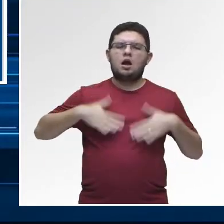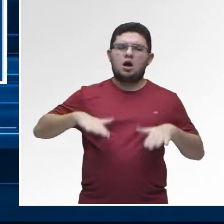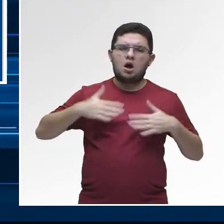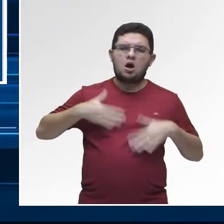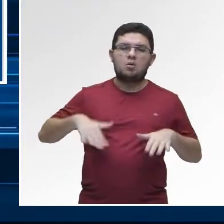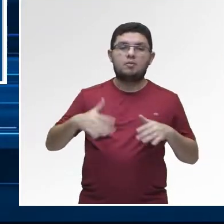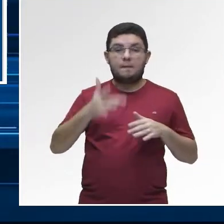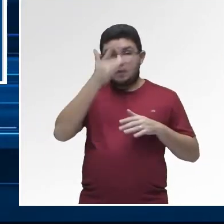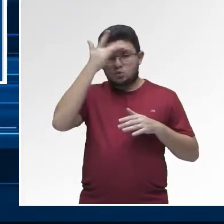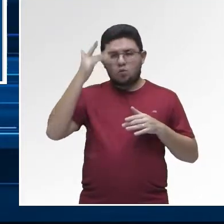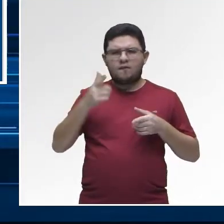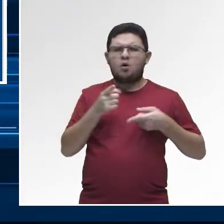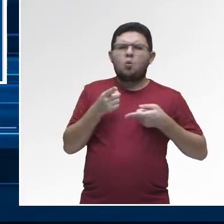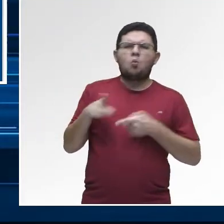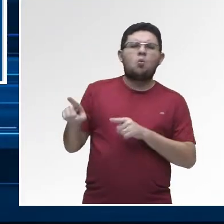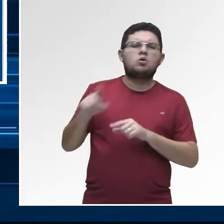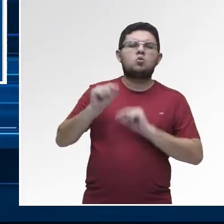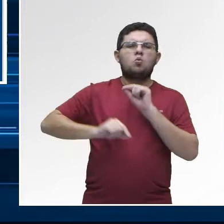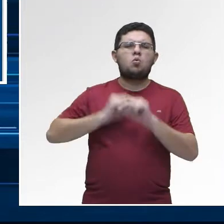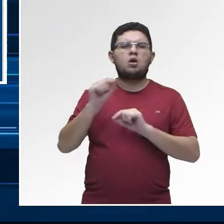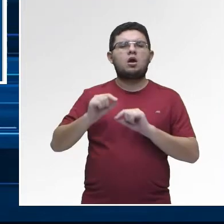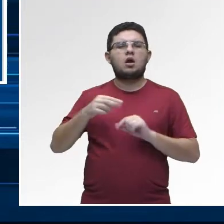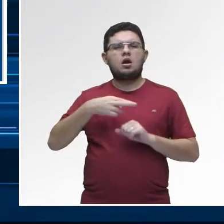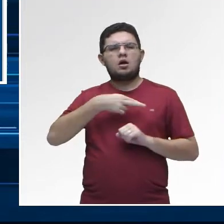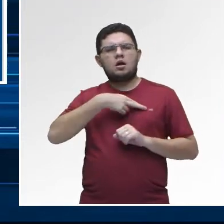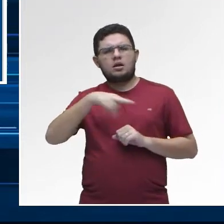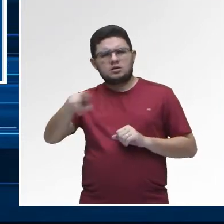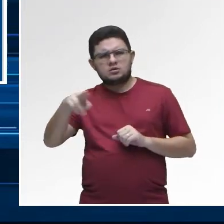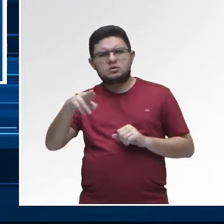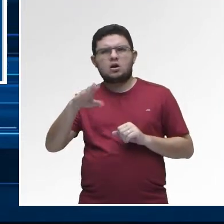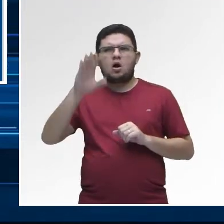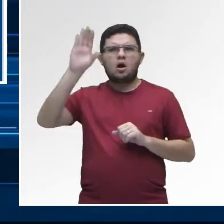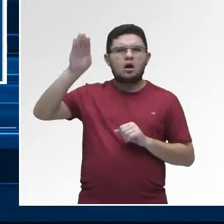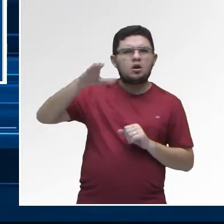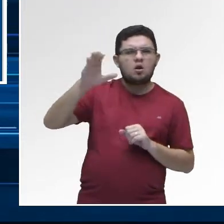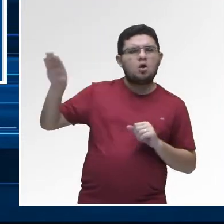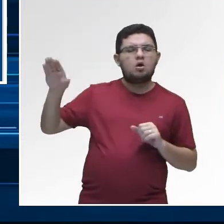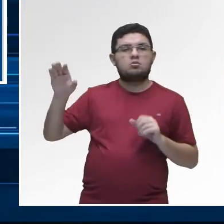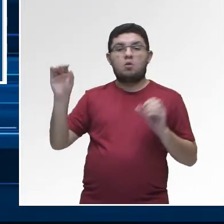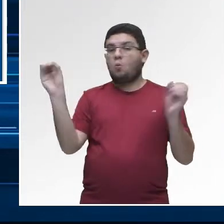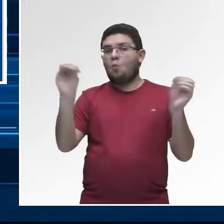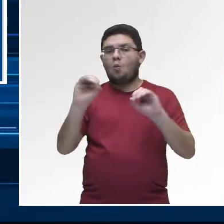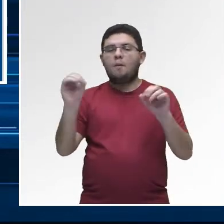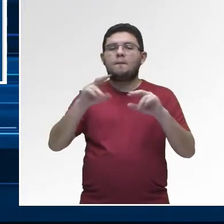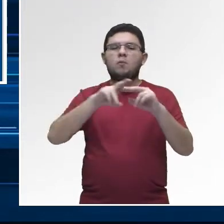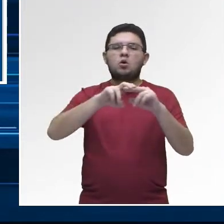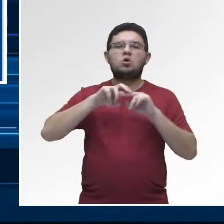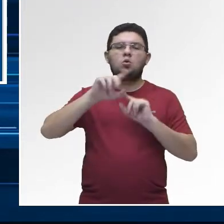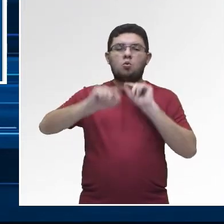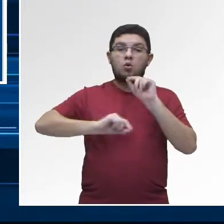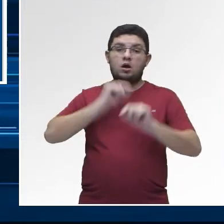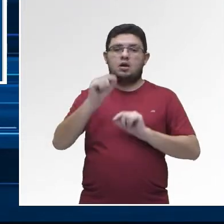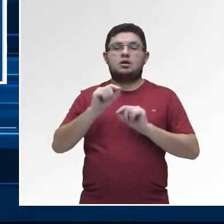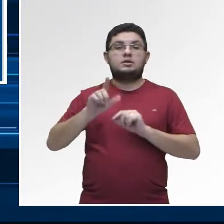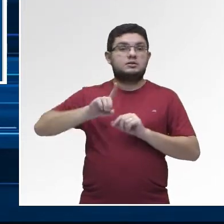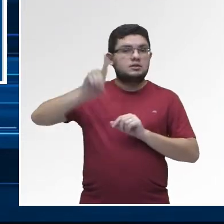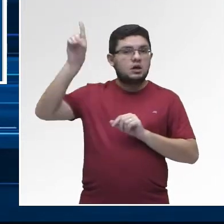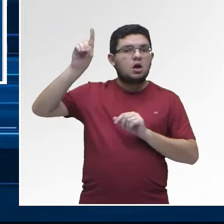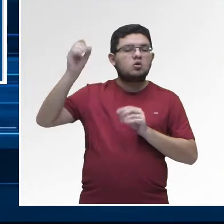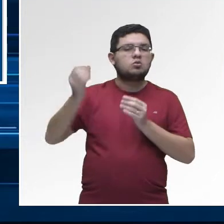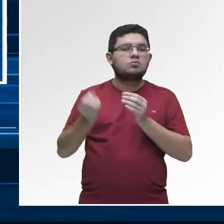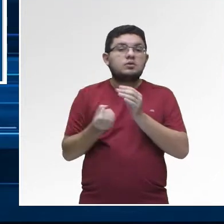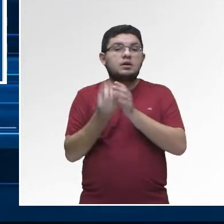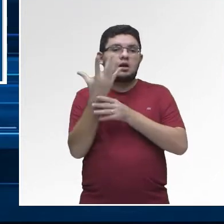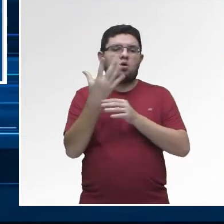revoltar contra os nobres, contra a vida que viviam os nobres. Por quê? Porque Deus criou a sociedade dessa